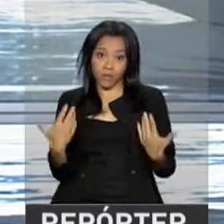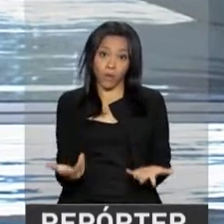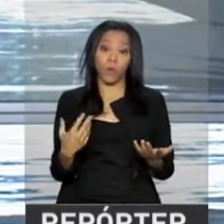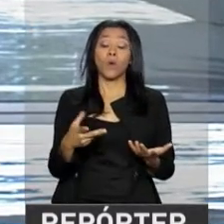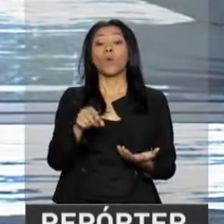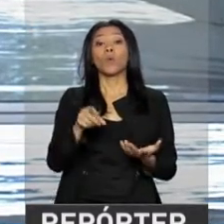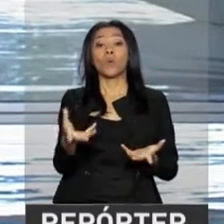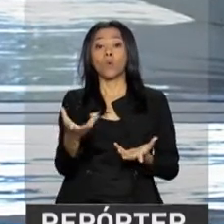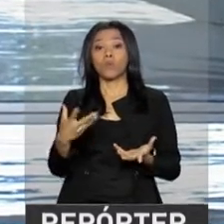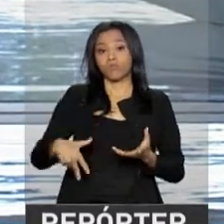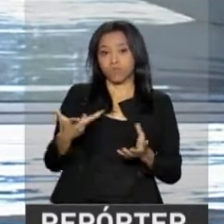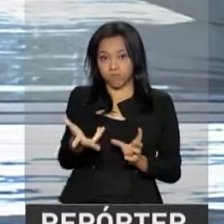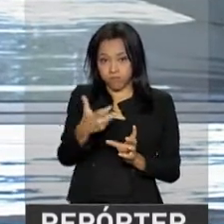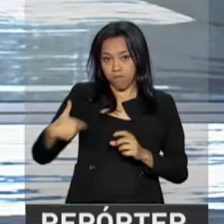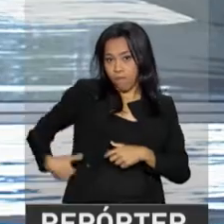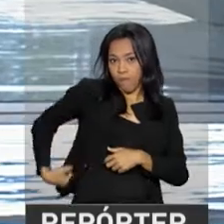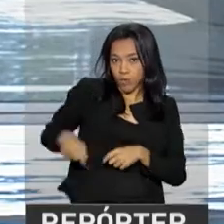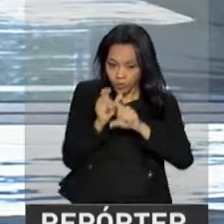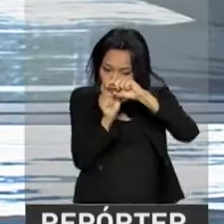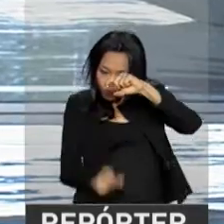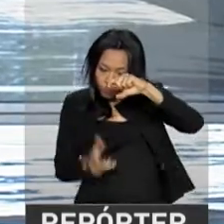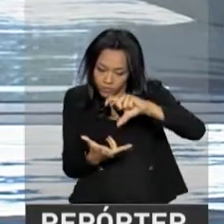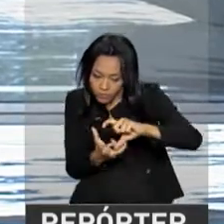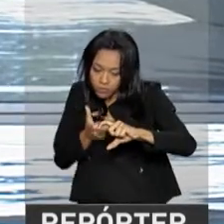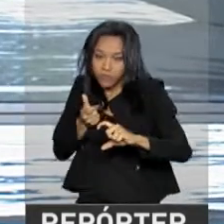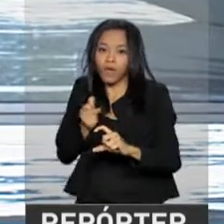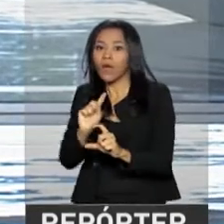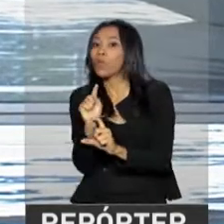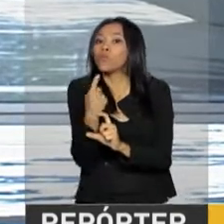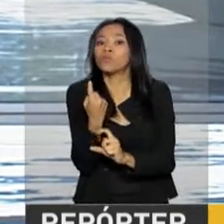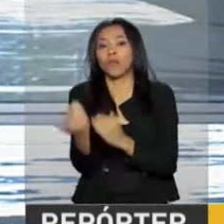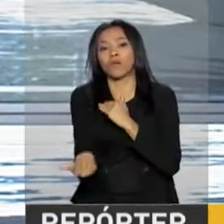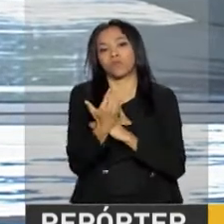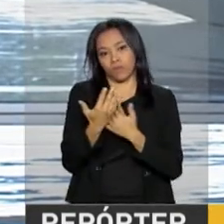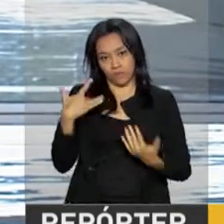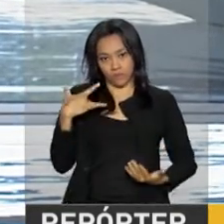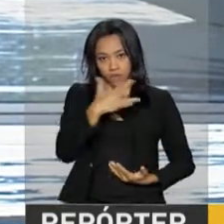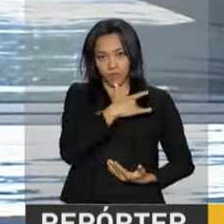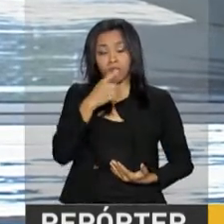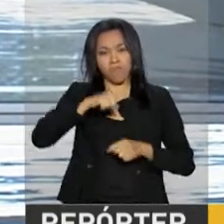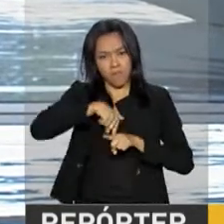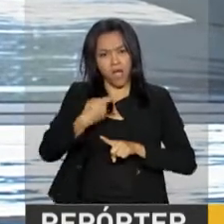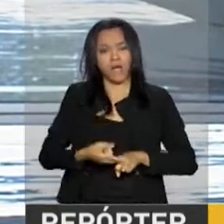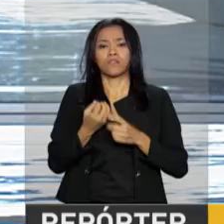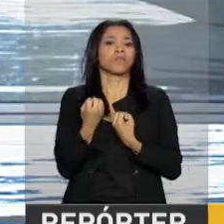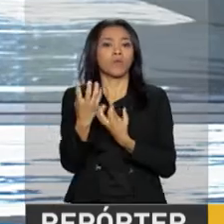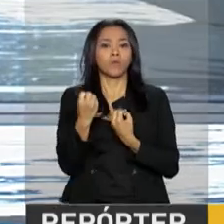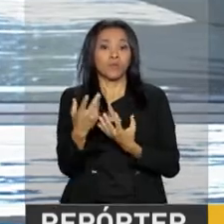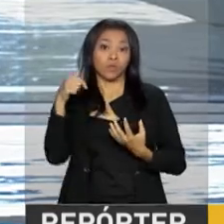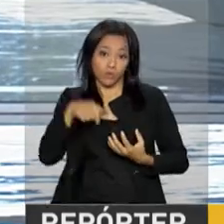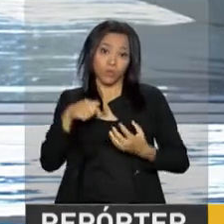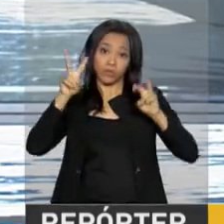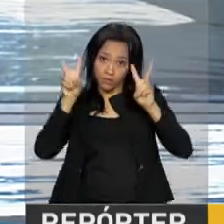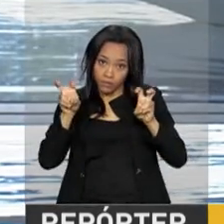de curar a doença e ele é feito pelo Sistema Único de Saúde. Mais informações sobre esse anúncio e também sobre a